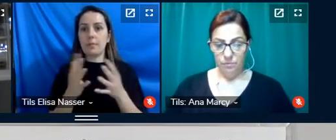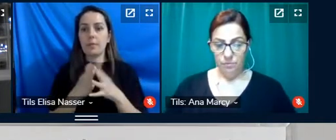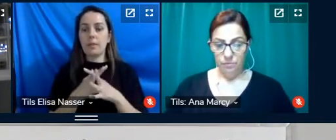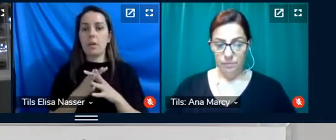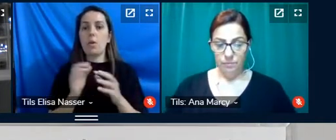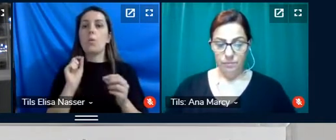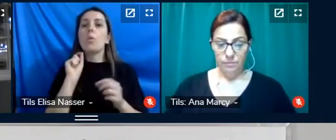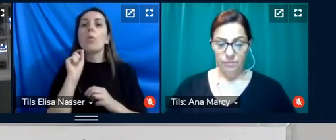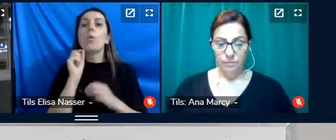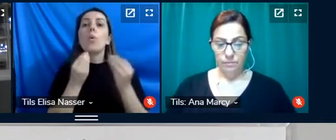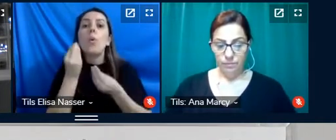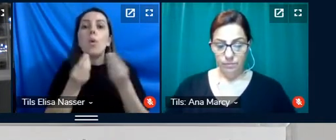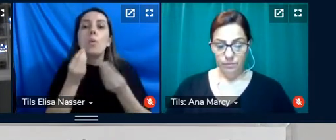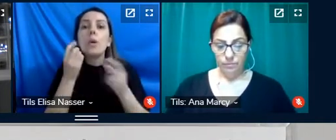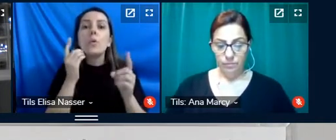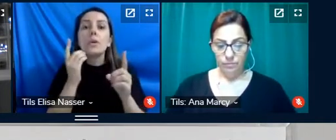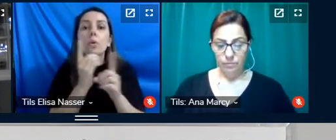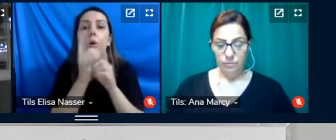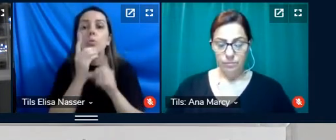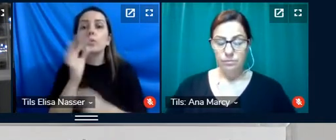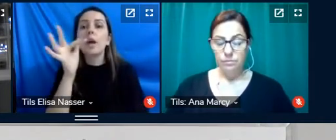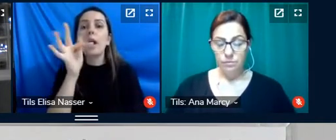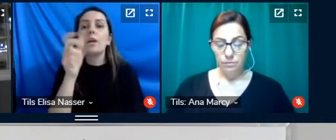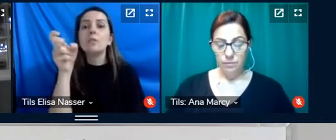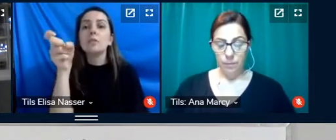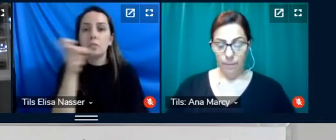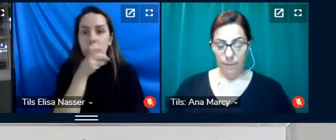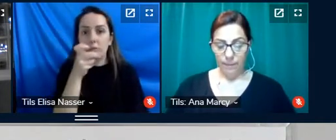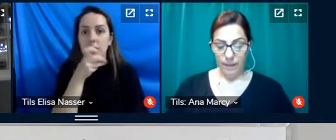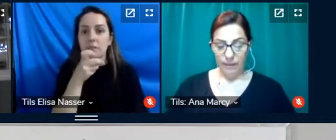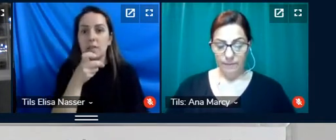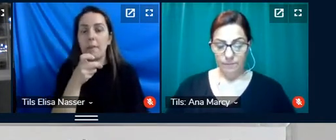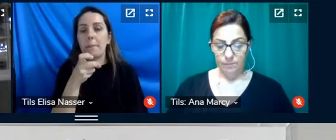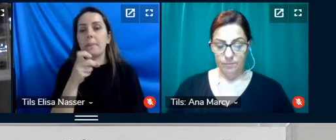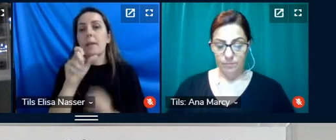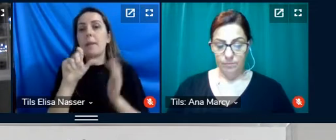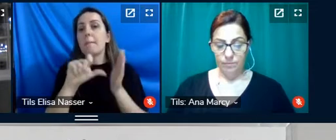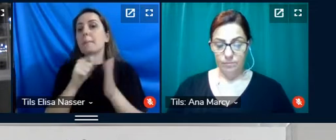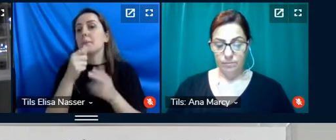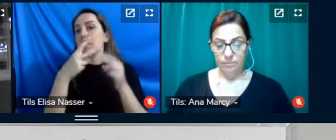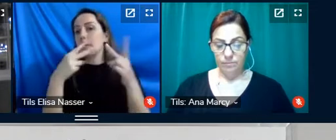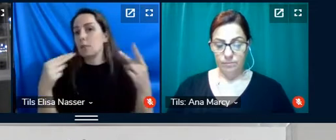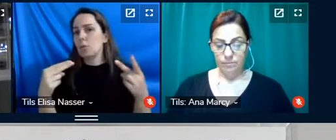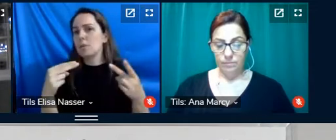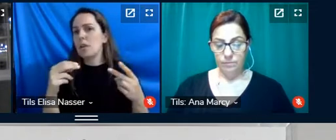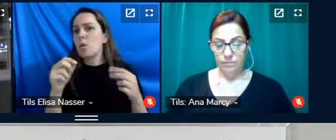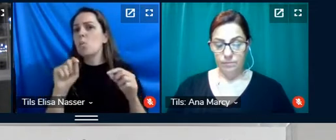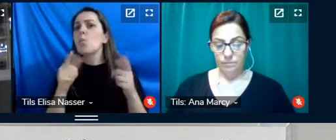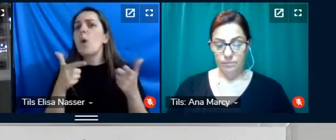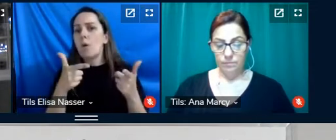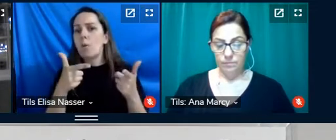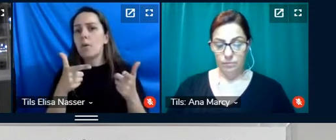como é que eu acho o fx, por exemplo? Primeira coisa, fx quem é?